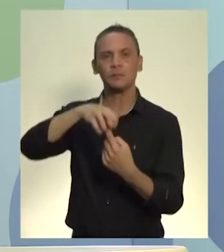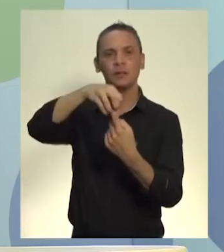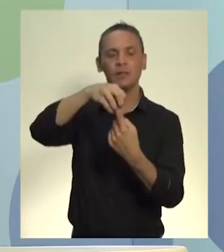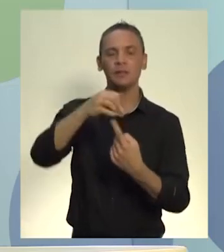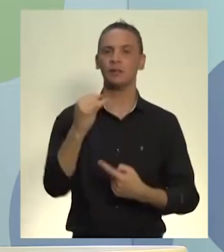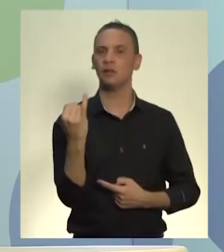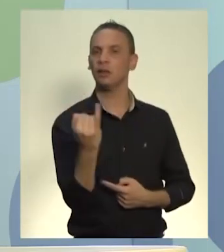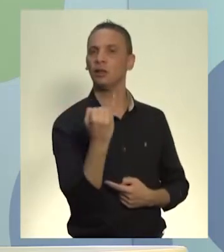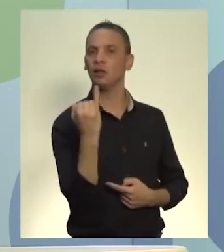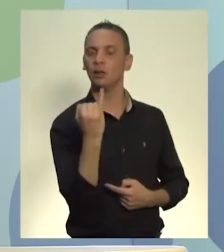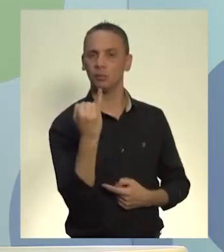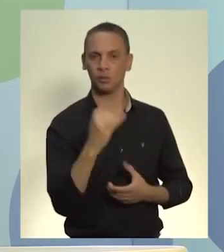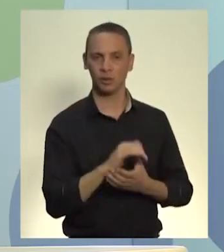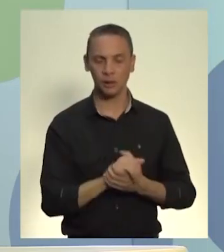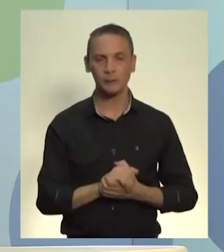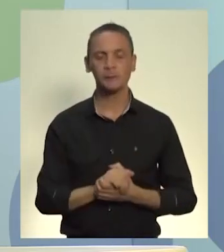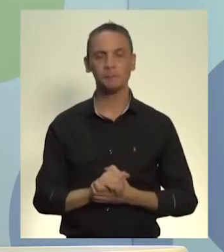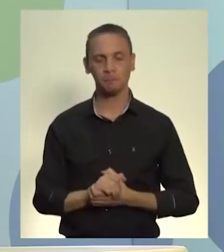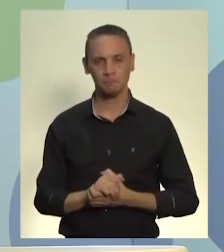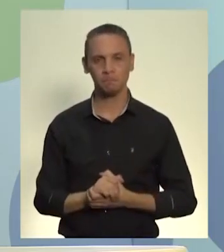lideranças